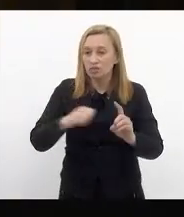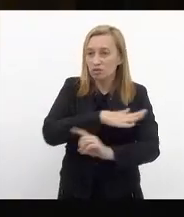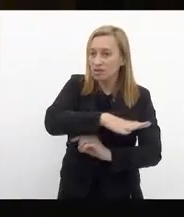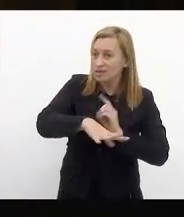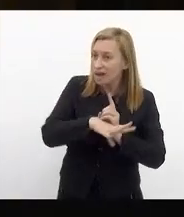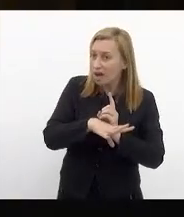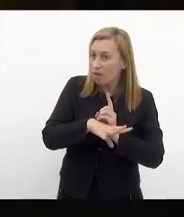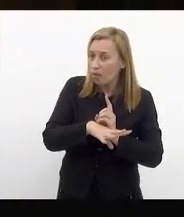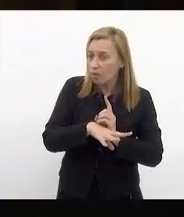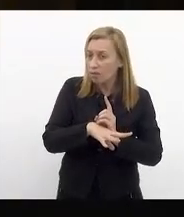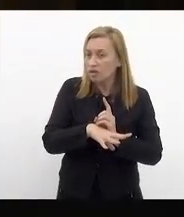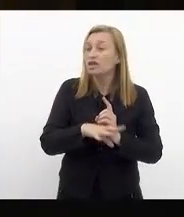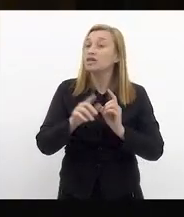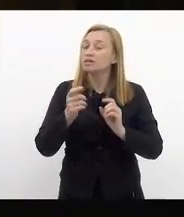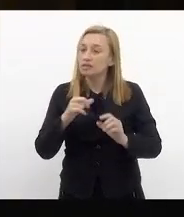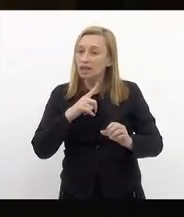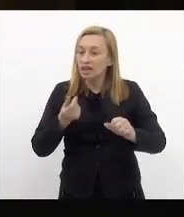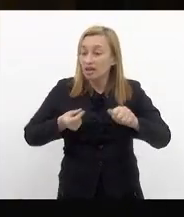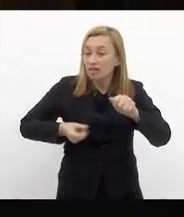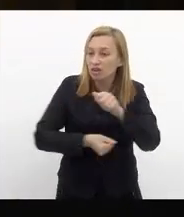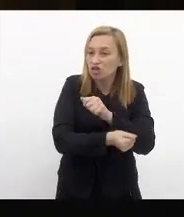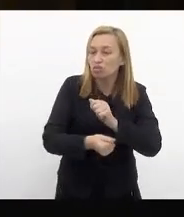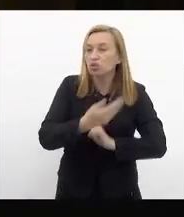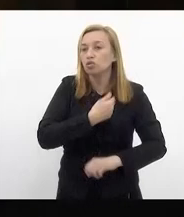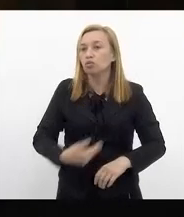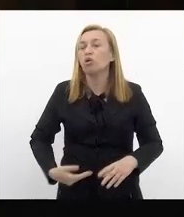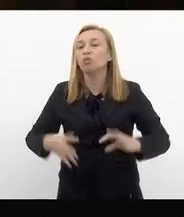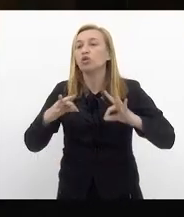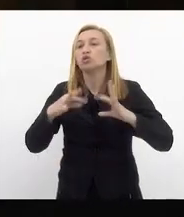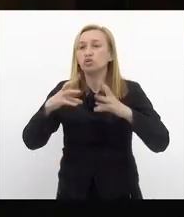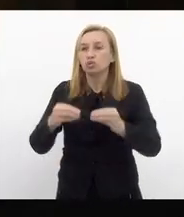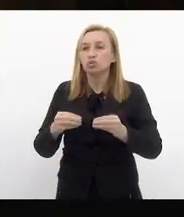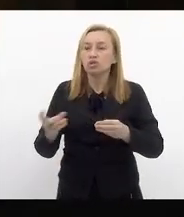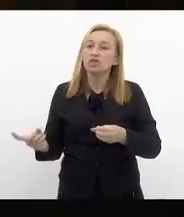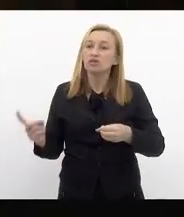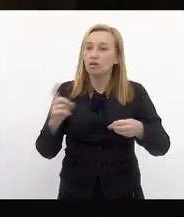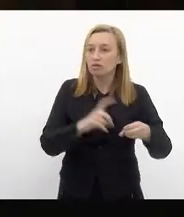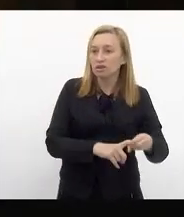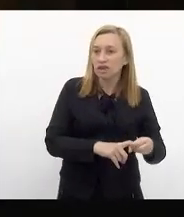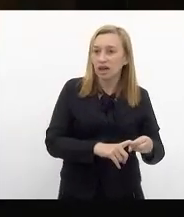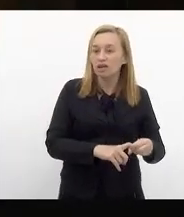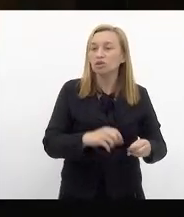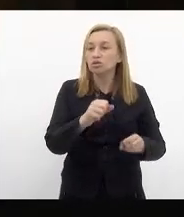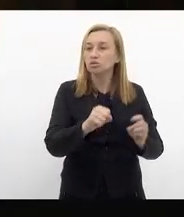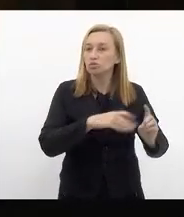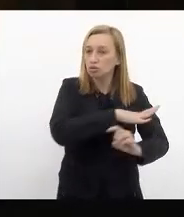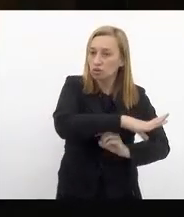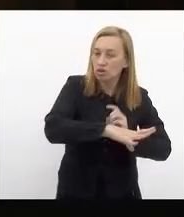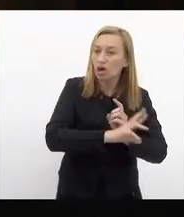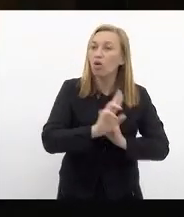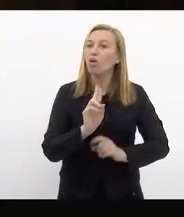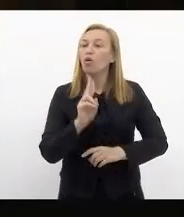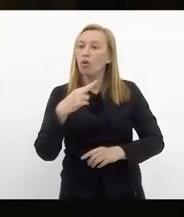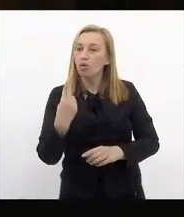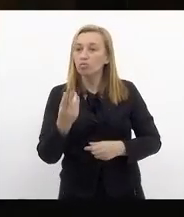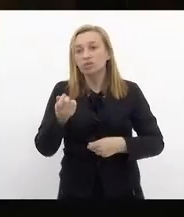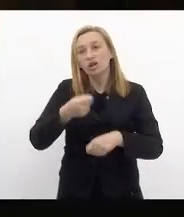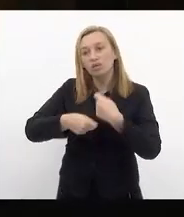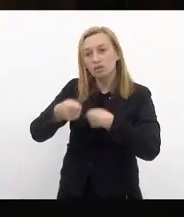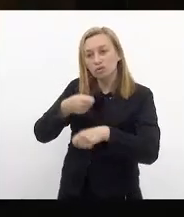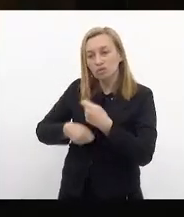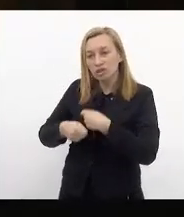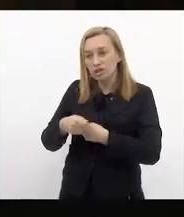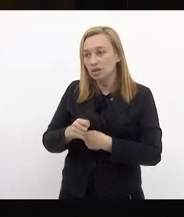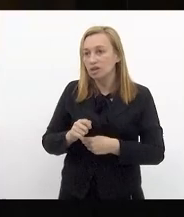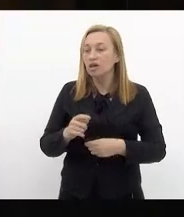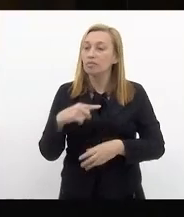sociais. Existe investimento público. Tudo aquilo vai ser retornado, seja no social ou seja na economia.